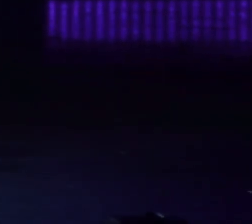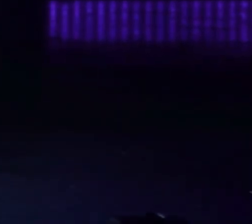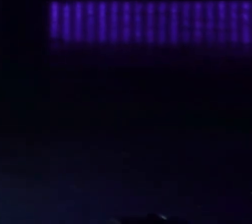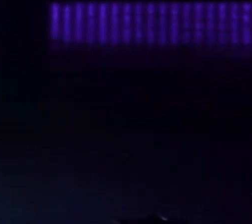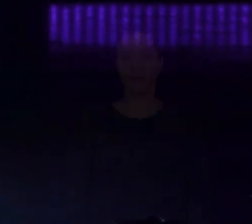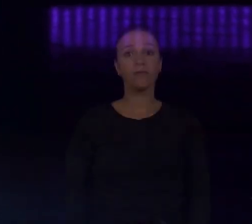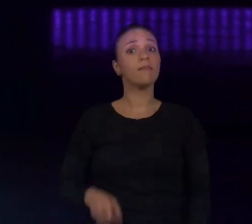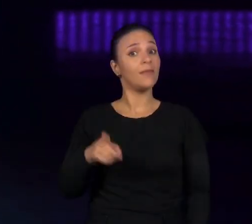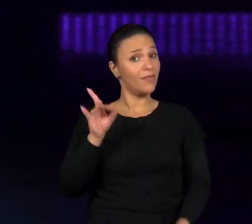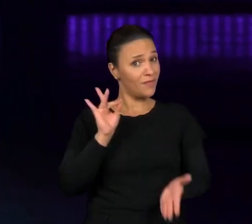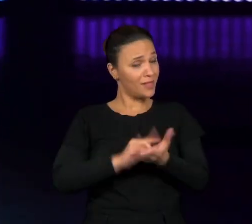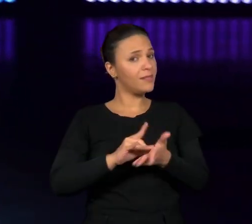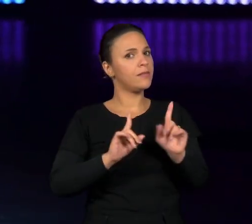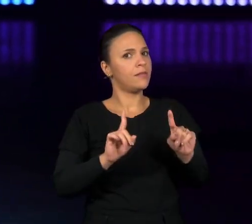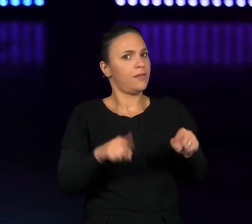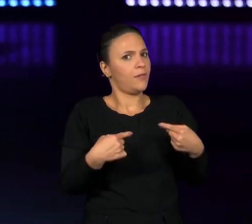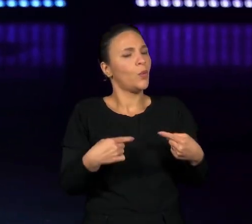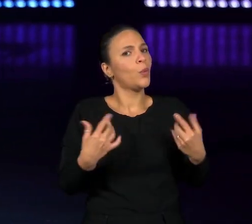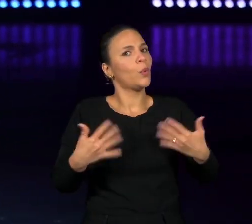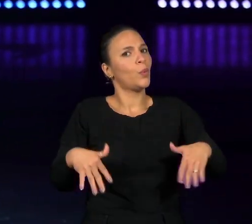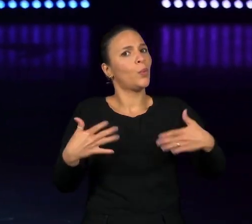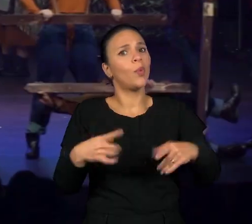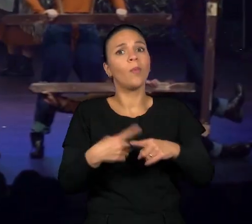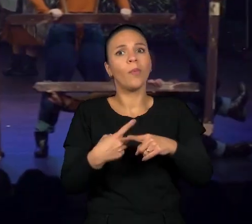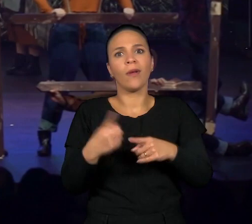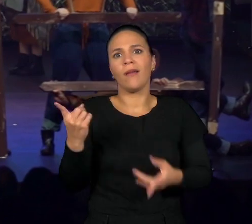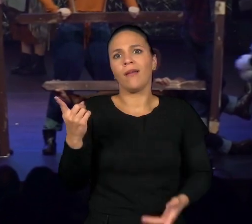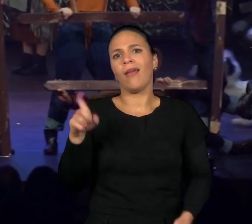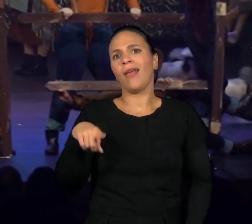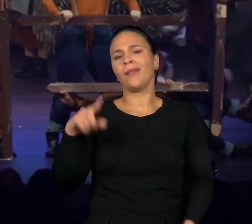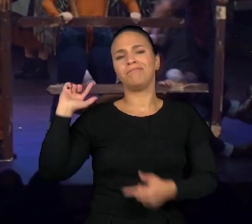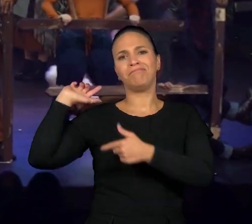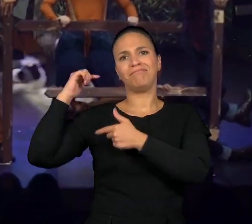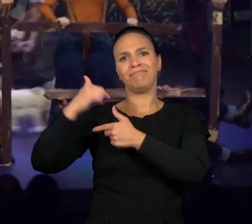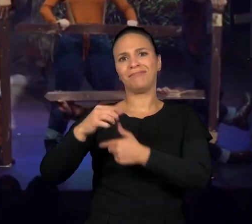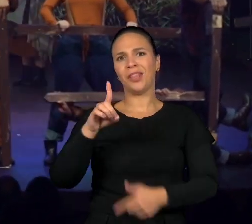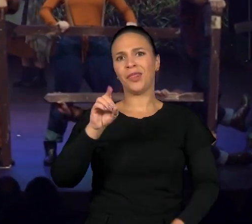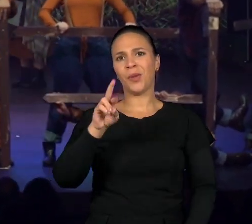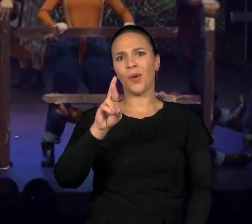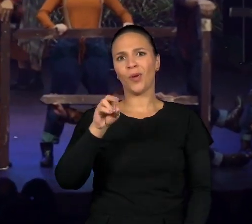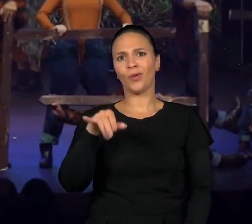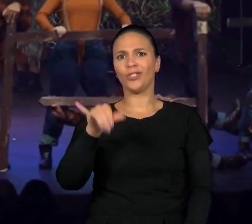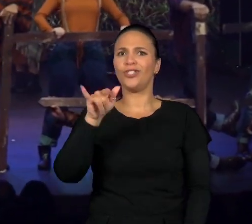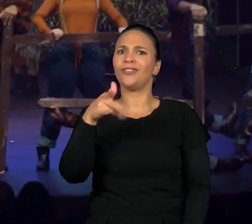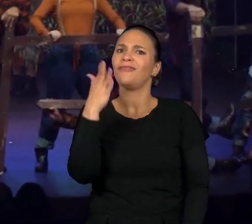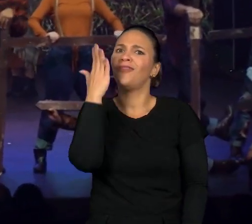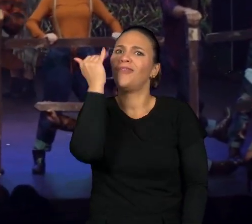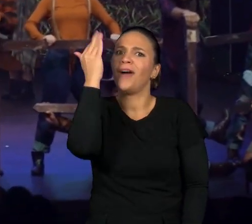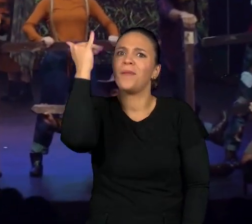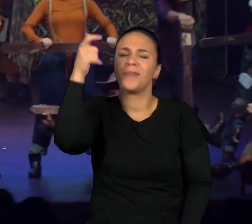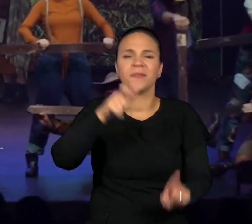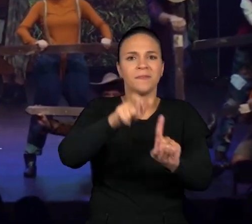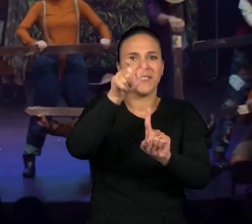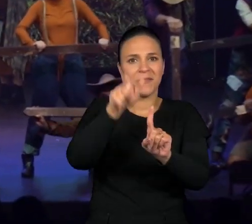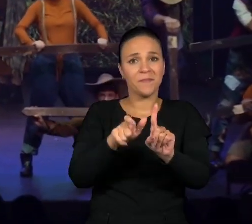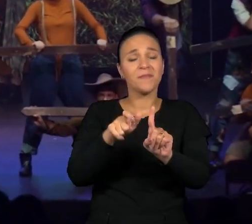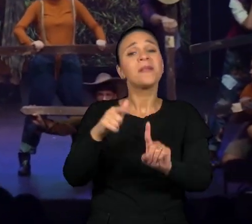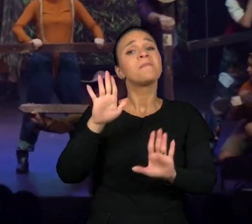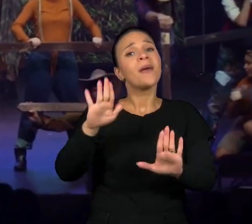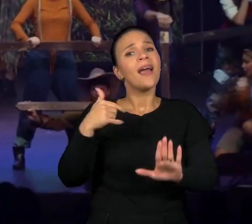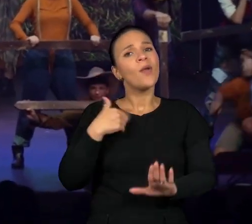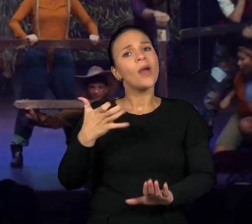É um desafio, sim, porque a Dorothy é um clássico, né? Uma personagem muito conhecida. Eu quis colocar os